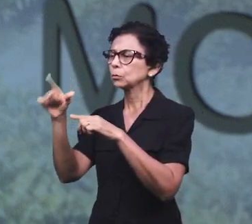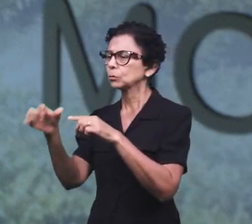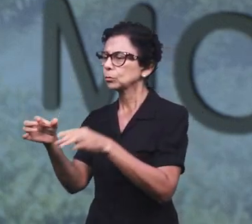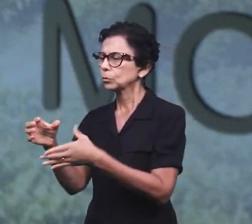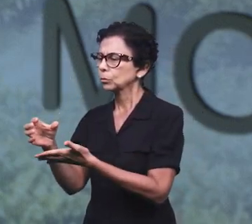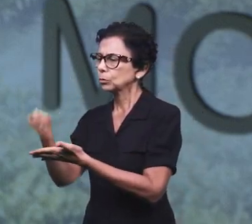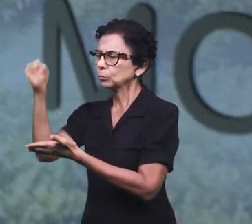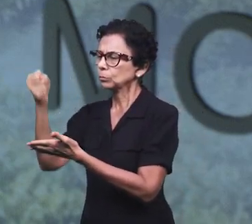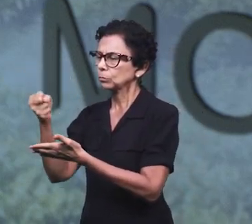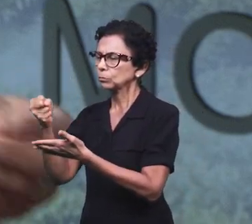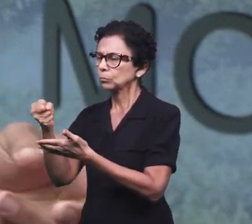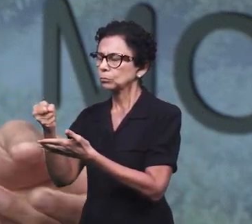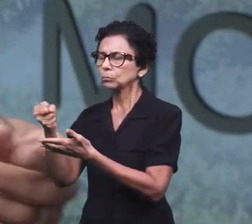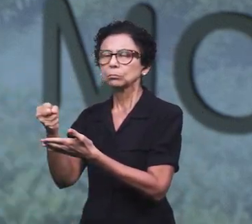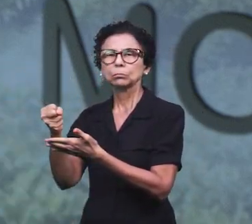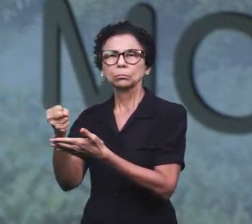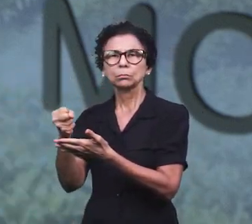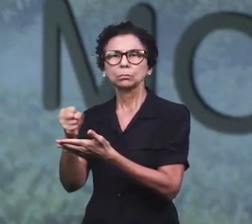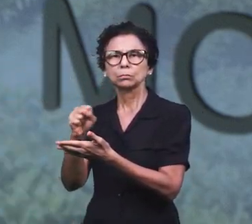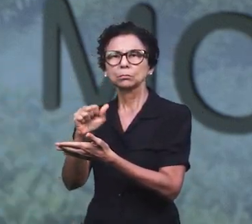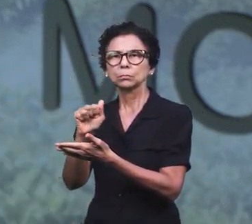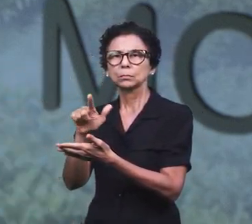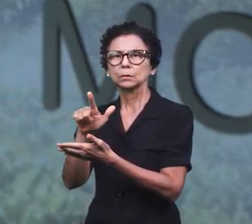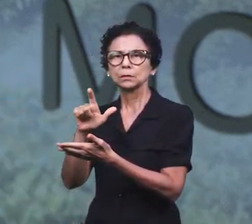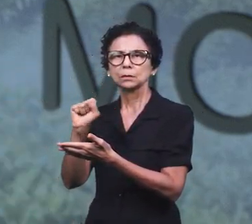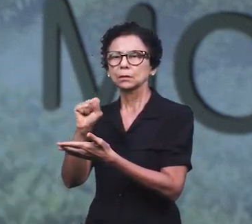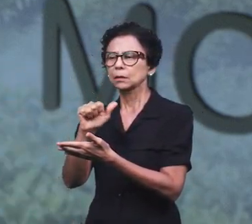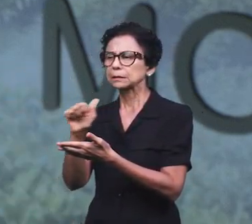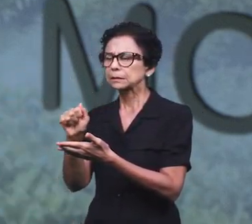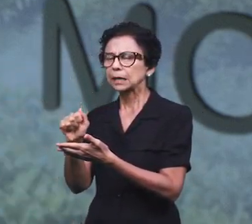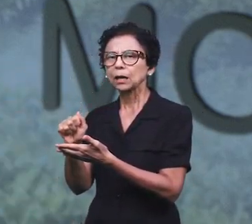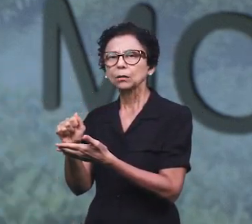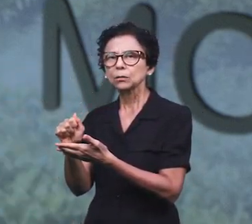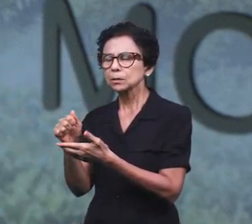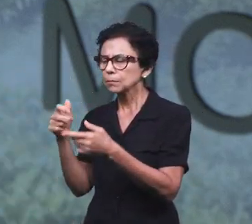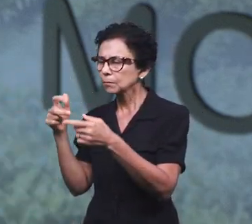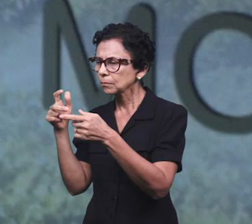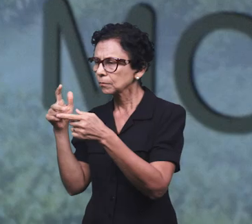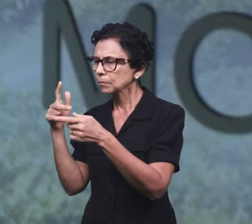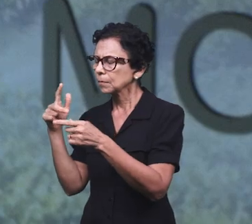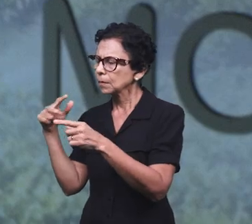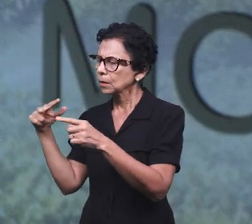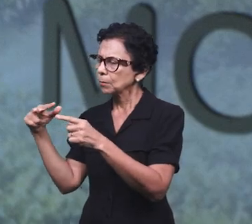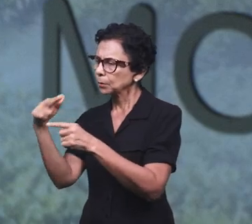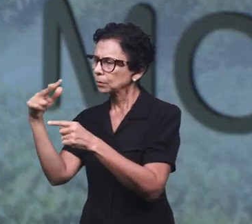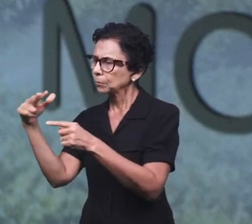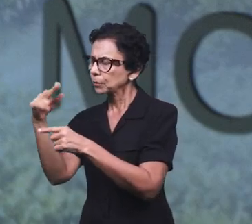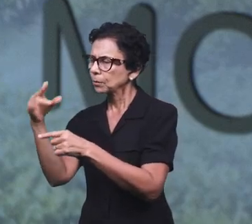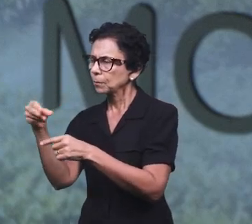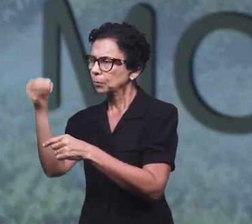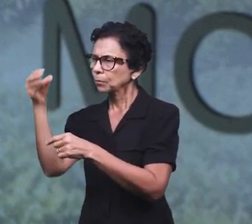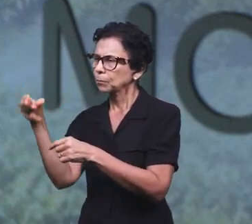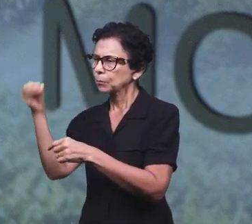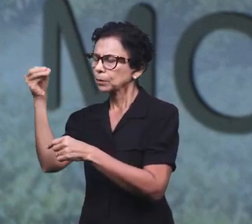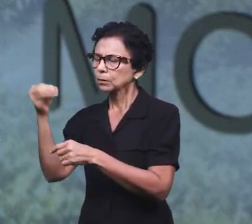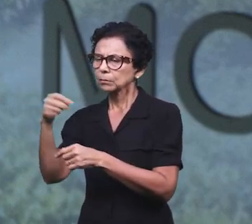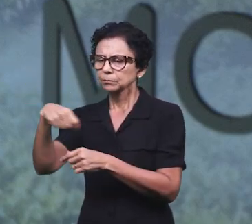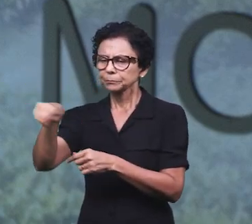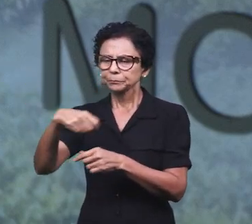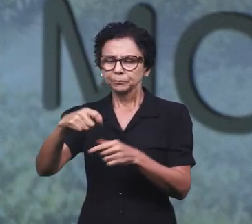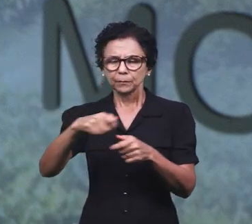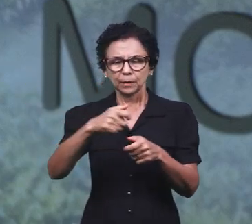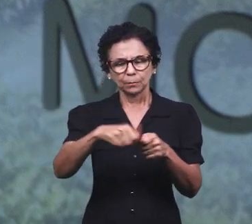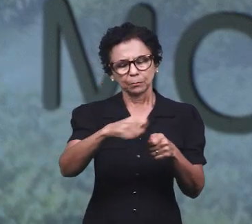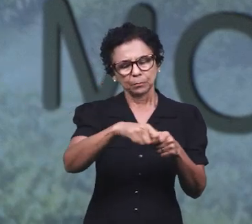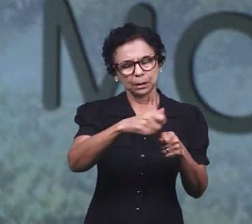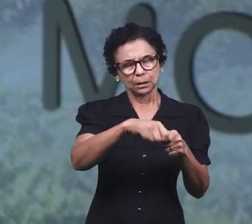você tem ela ali, colheu hoje, amanhã você volta ali de novo, você pega de novo, tá ali, todo dia você tem, todo dia você usa uma